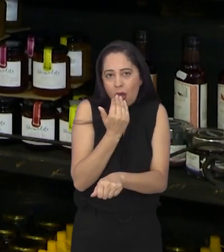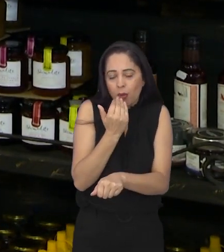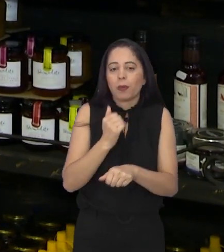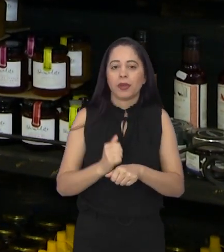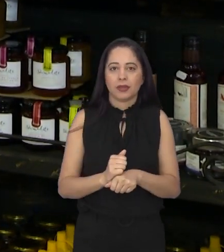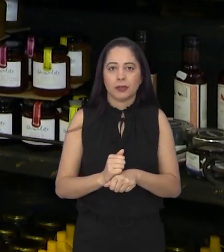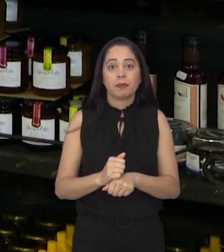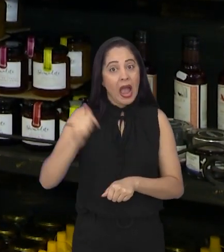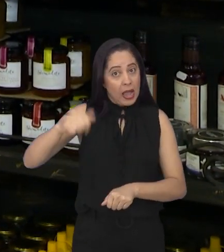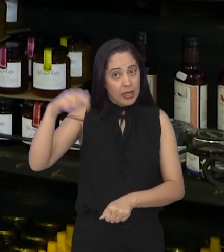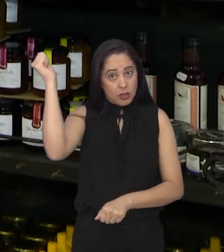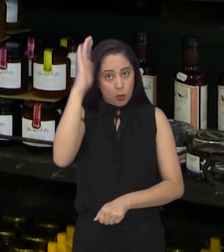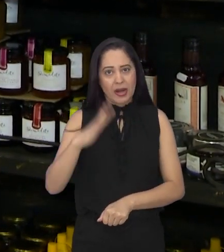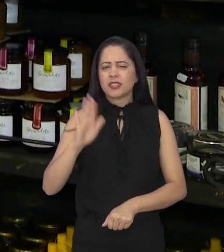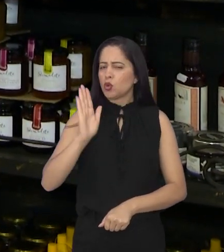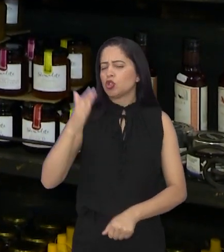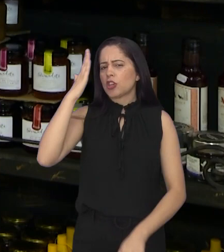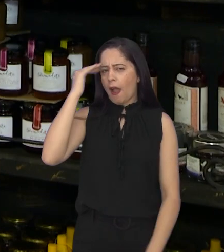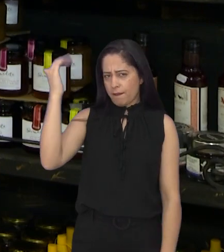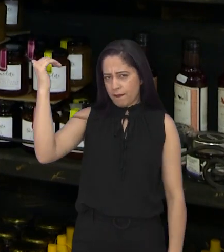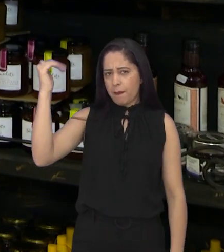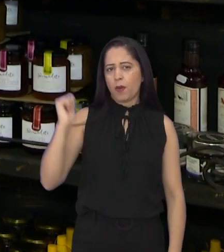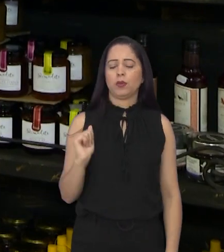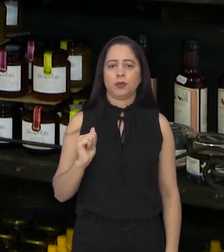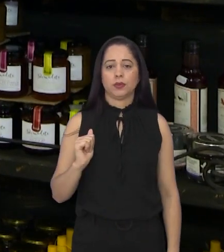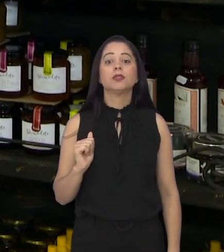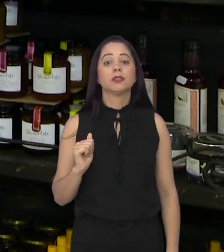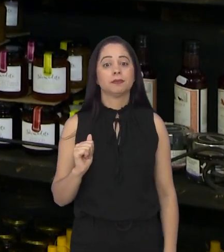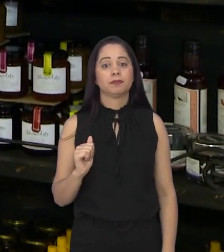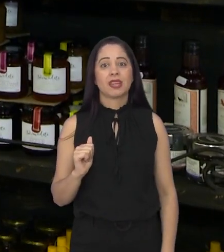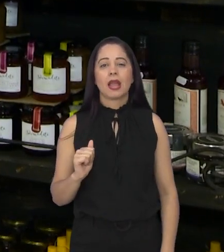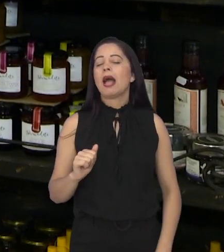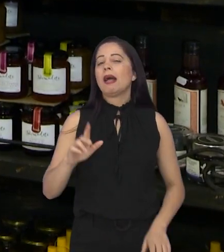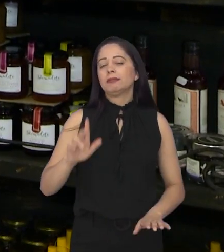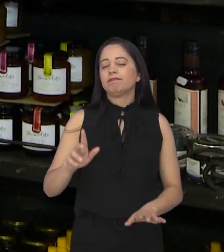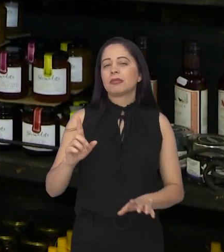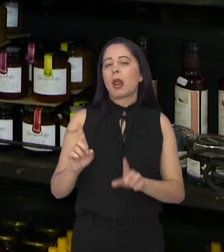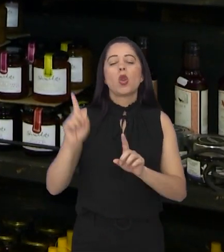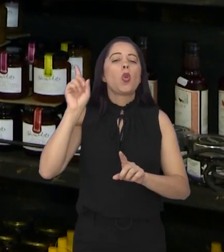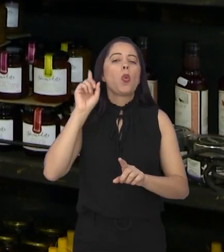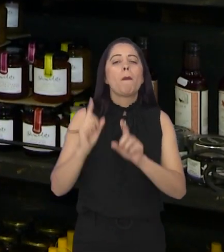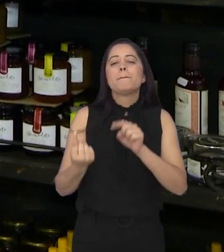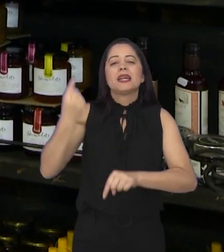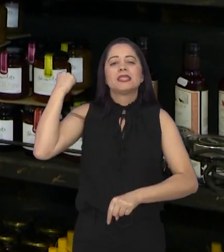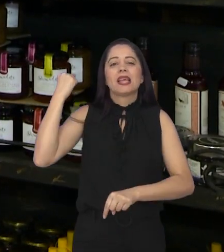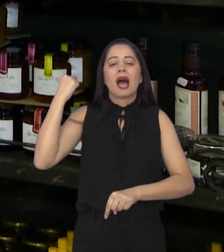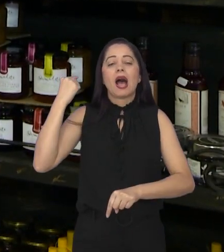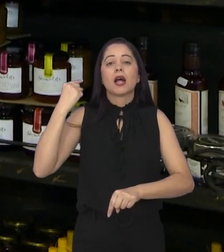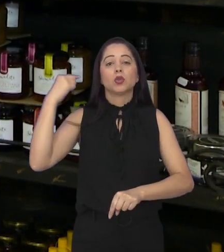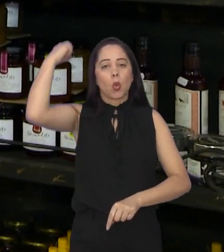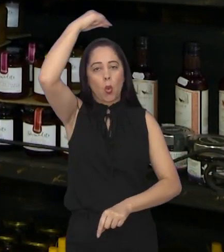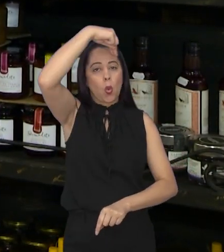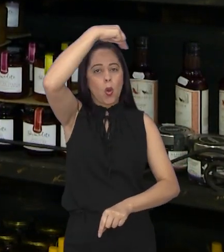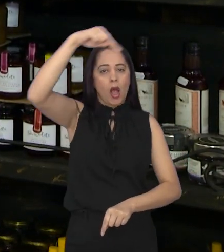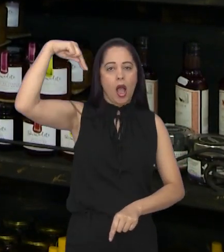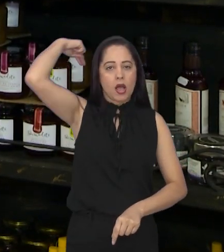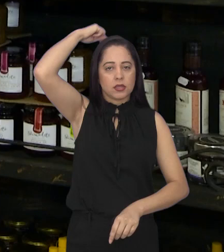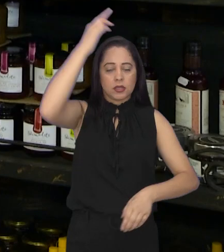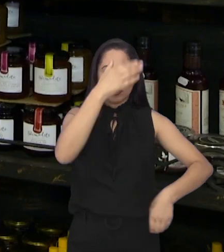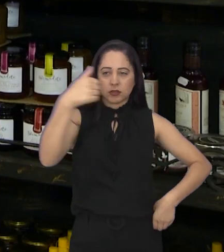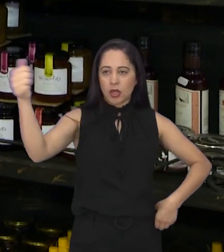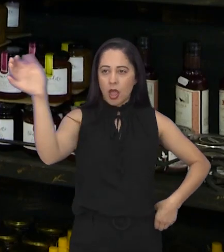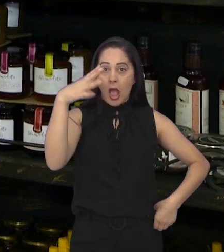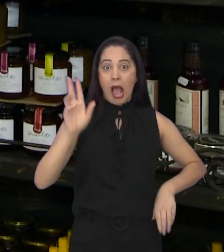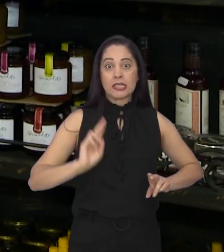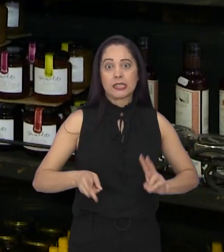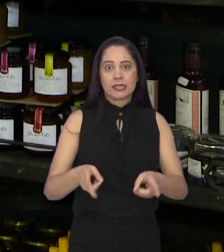alimentos. Muito popular no Brasil e a sua origem é incerta. Reza a lenda que Joana d'Arc comia antes de sair para a